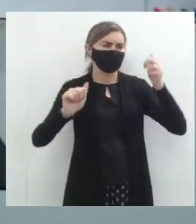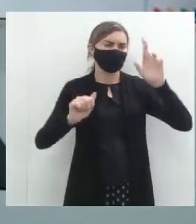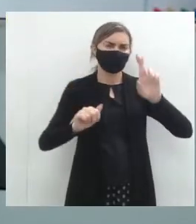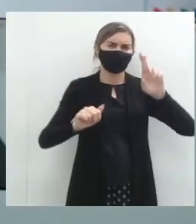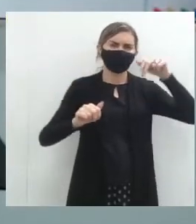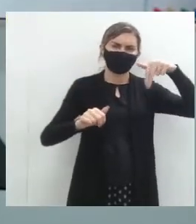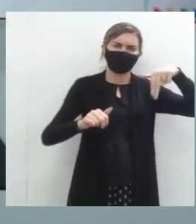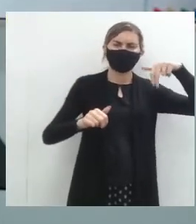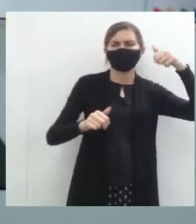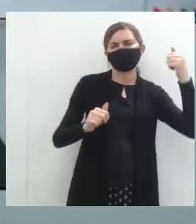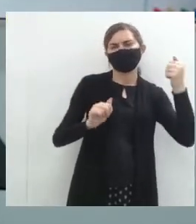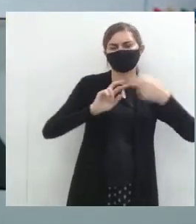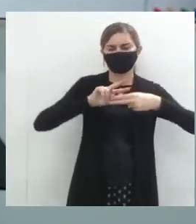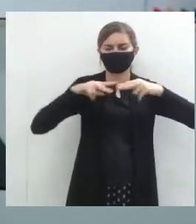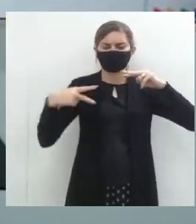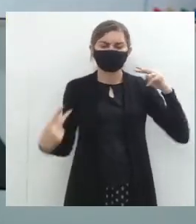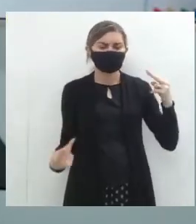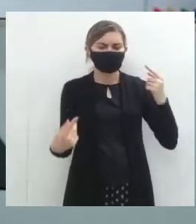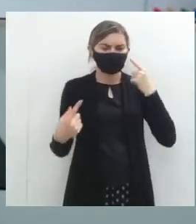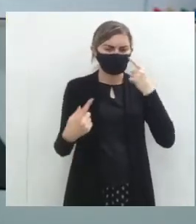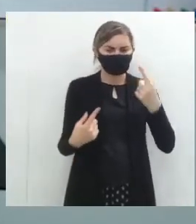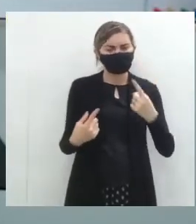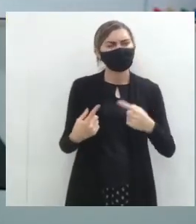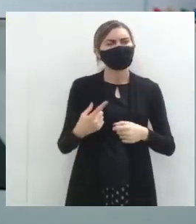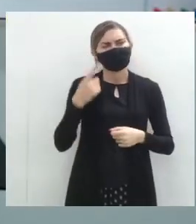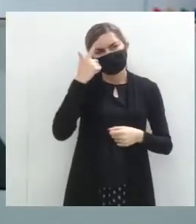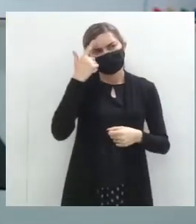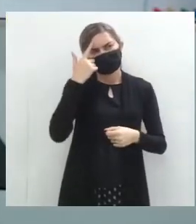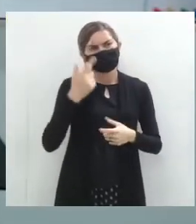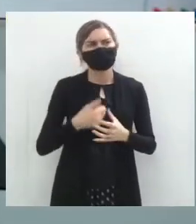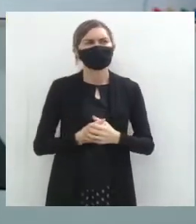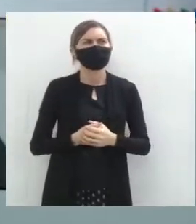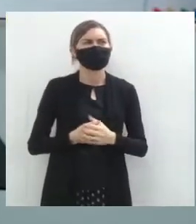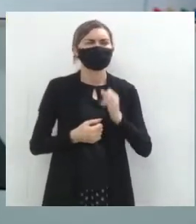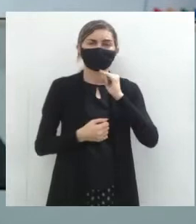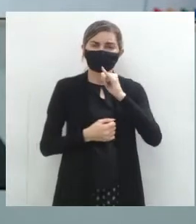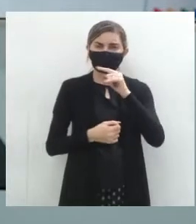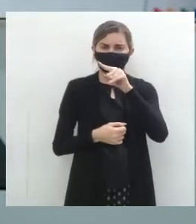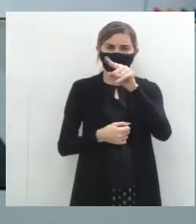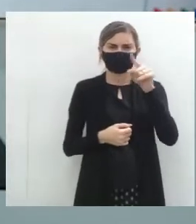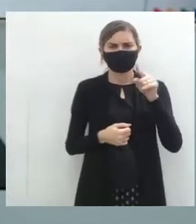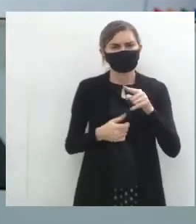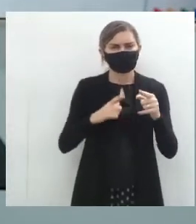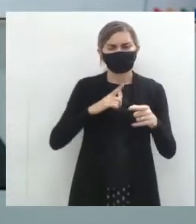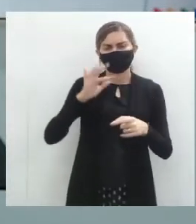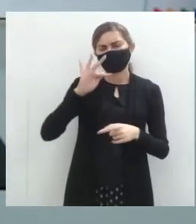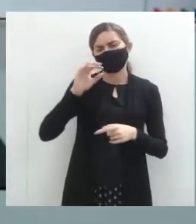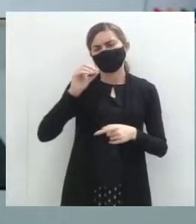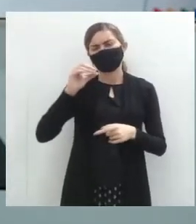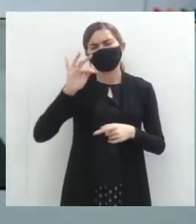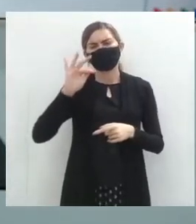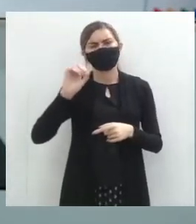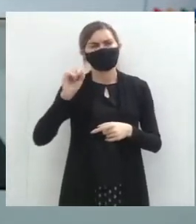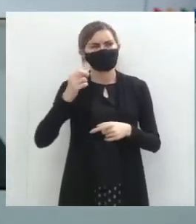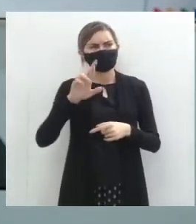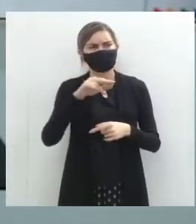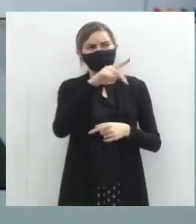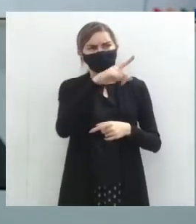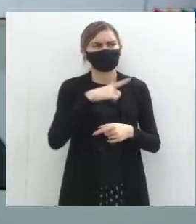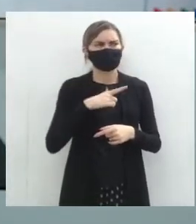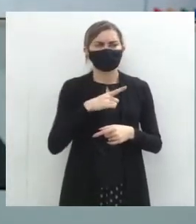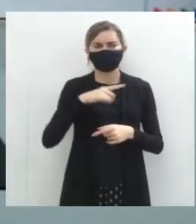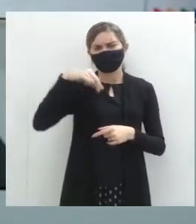caras, o DNA e o RNA. Então vê como é uma coisa lógica. Se você tem fósforo, você